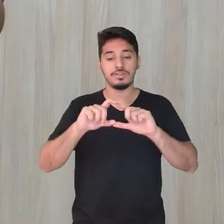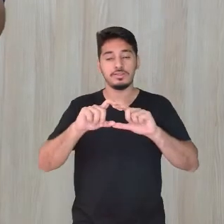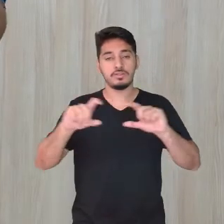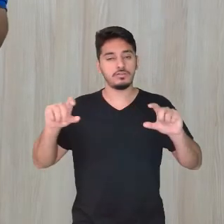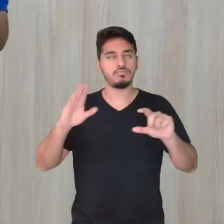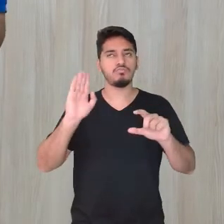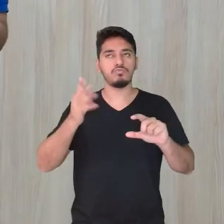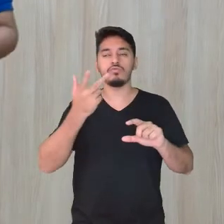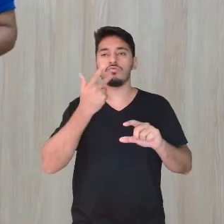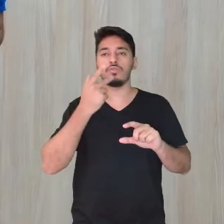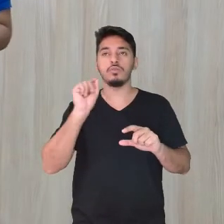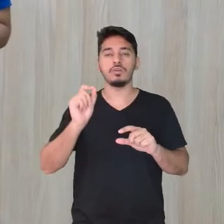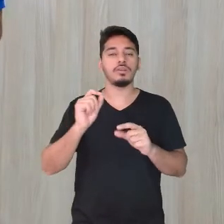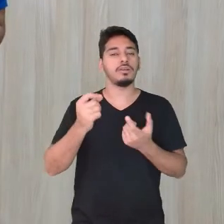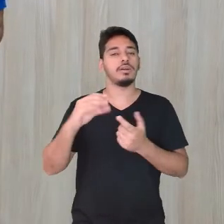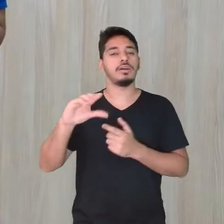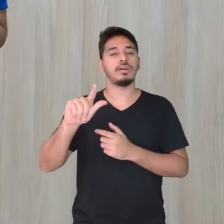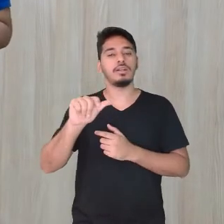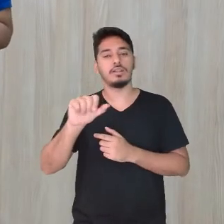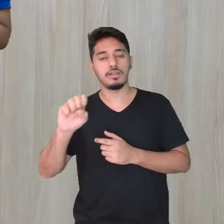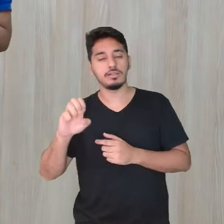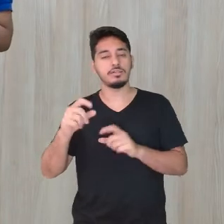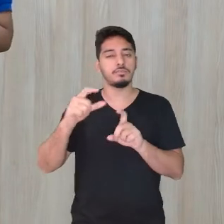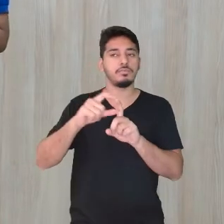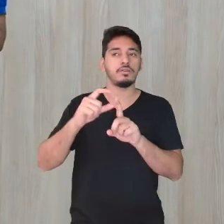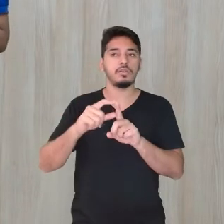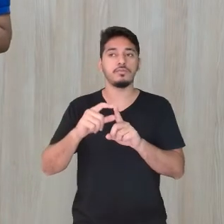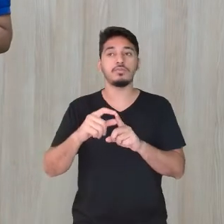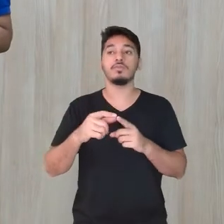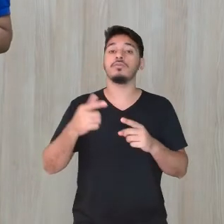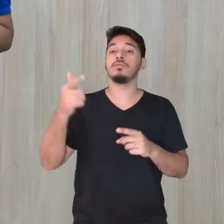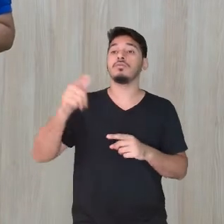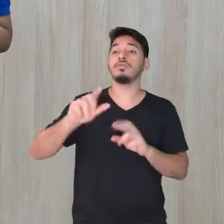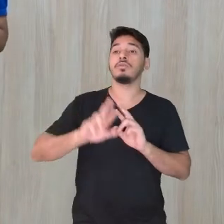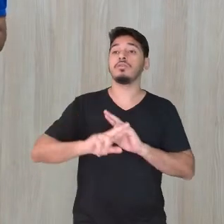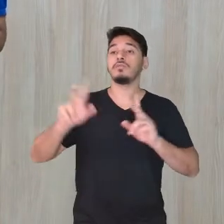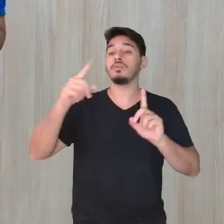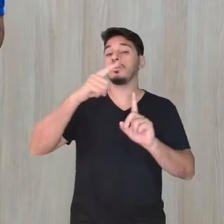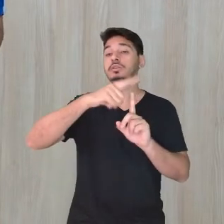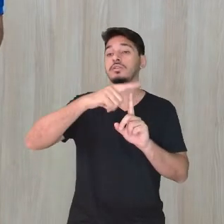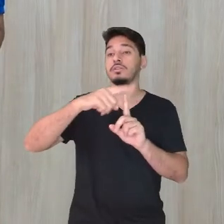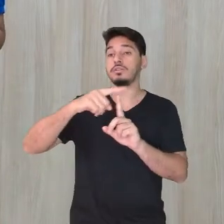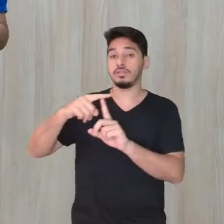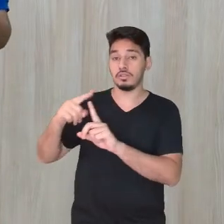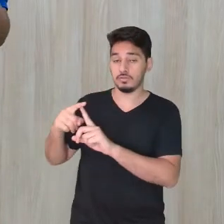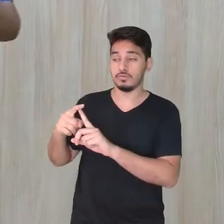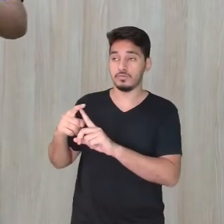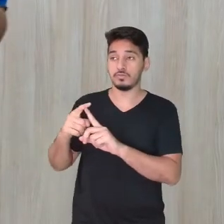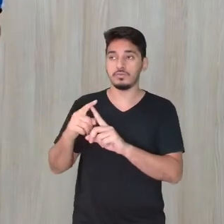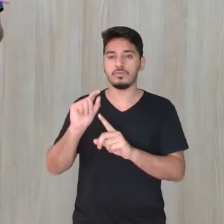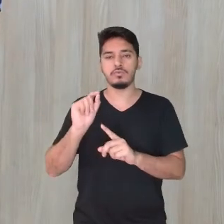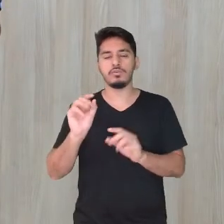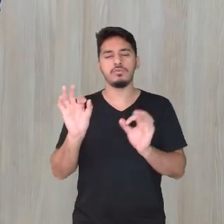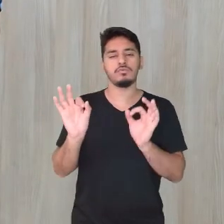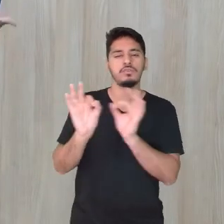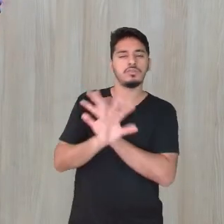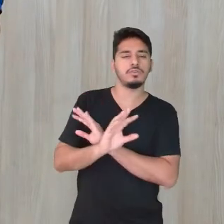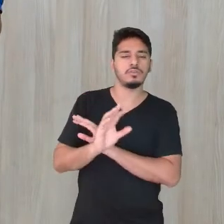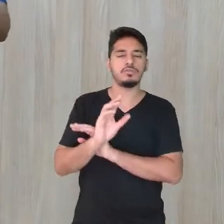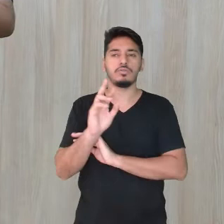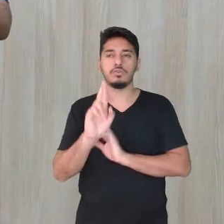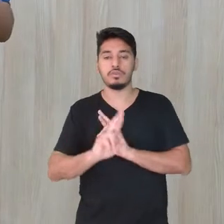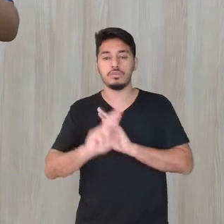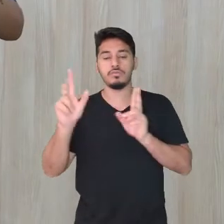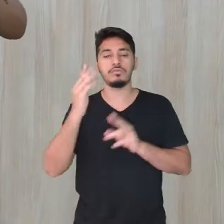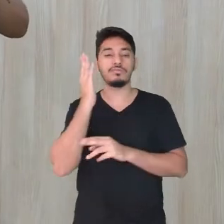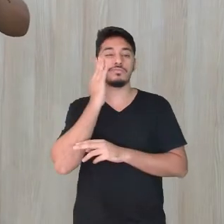de palavras vão ser importantes para fazer a coesão. Então, eu trouxe aqui diferentes tipos de conjunções com finalidades diferentes para a